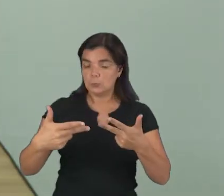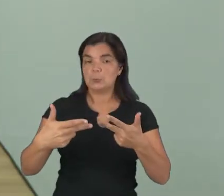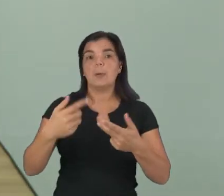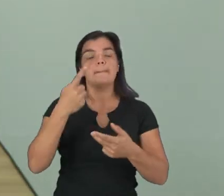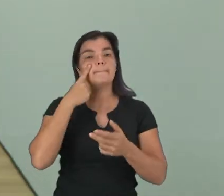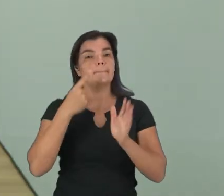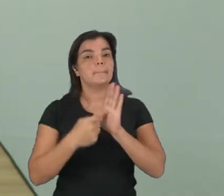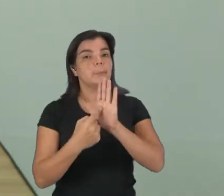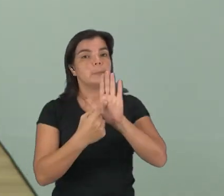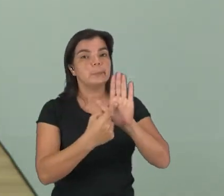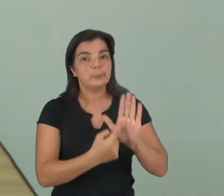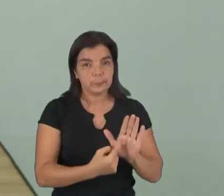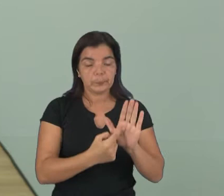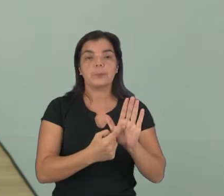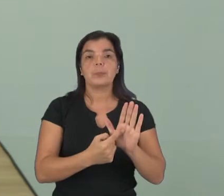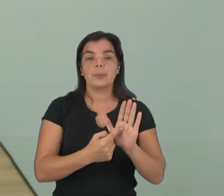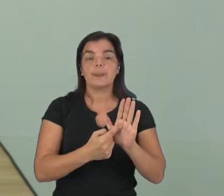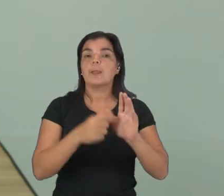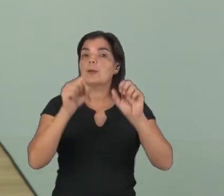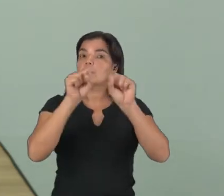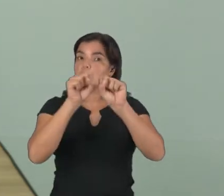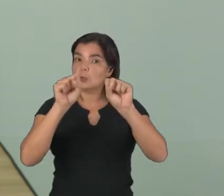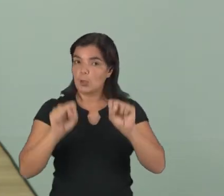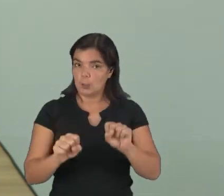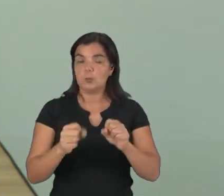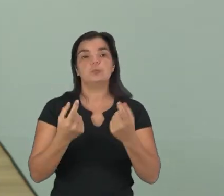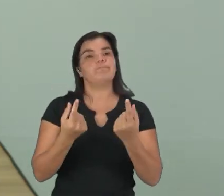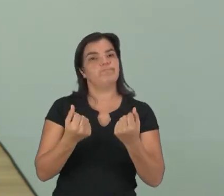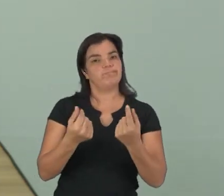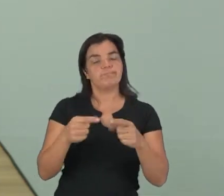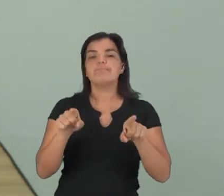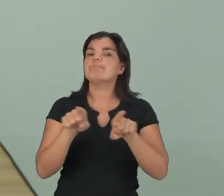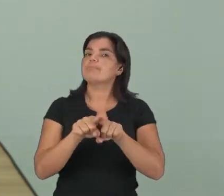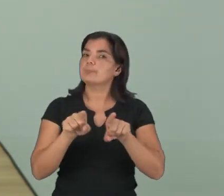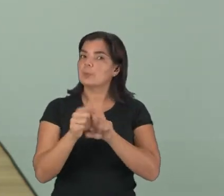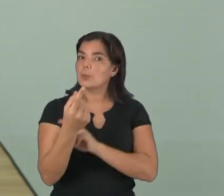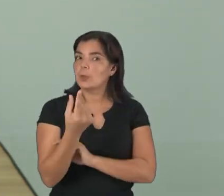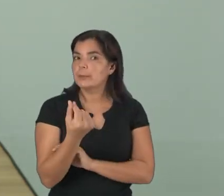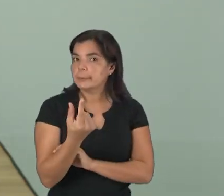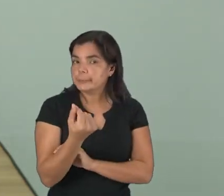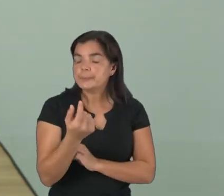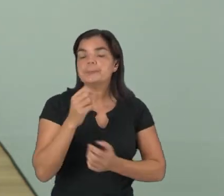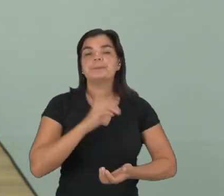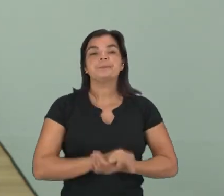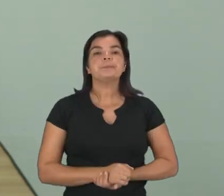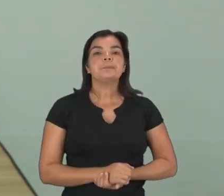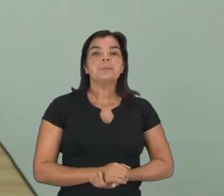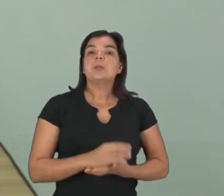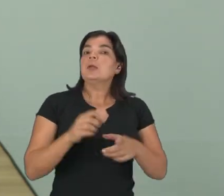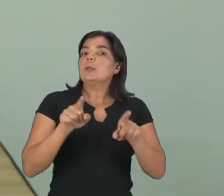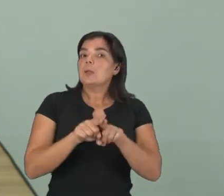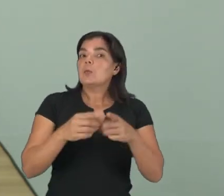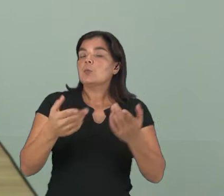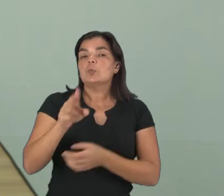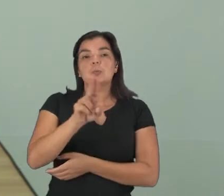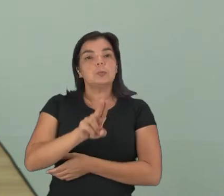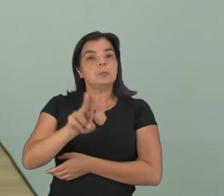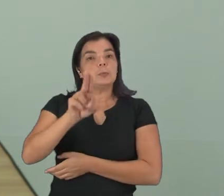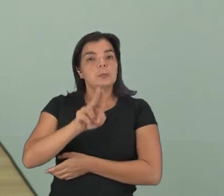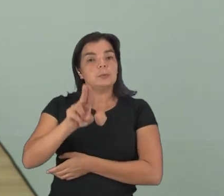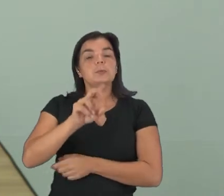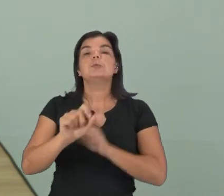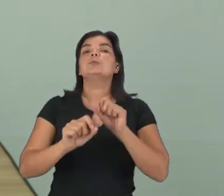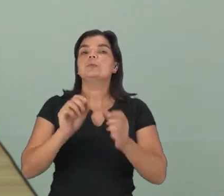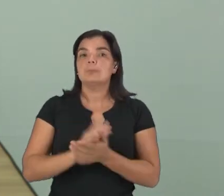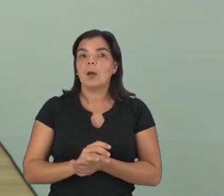para representar, lá no sistema monetário também, para representar a forma de dinheiro. Então, isso nós utilizamos a